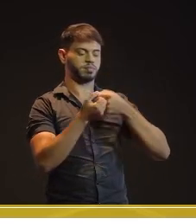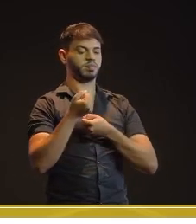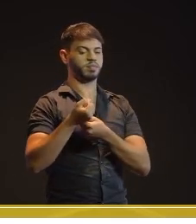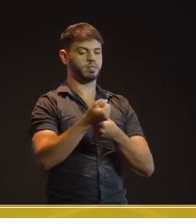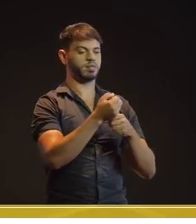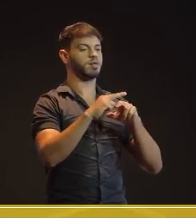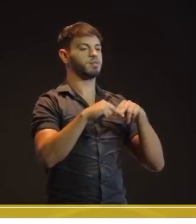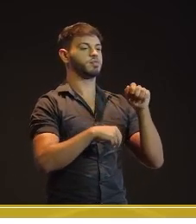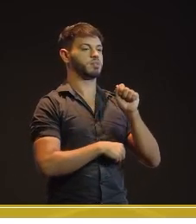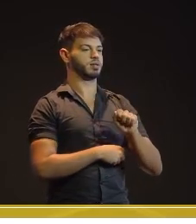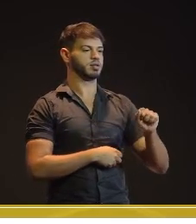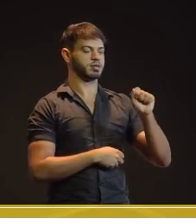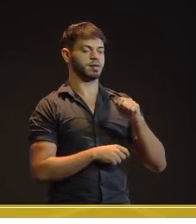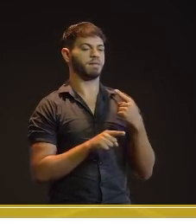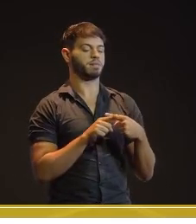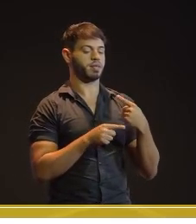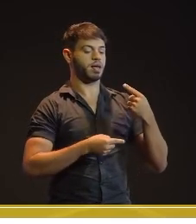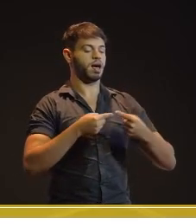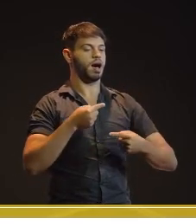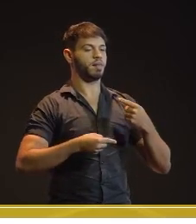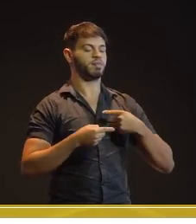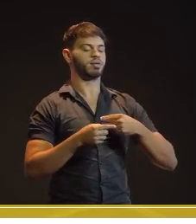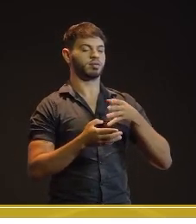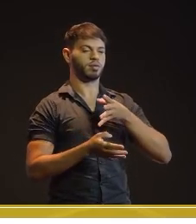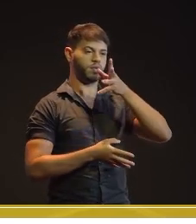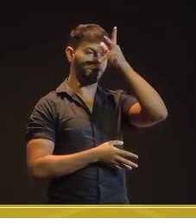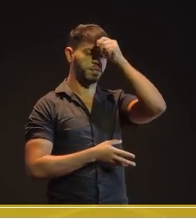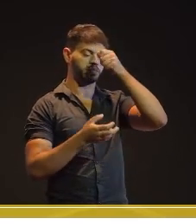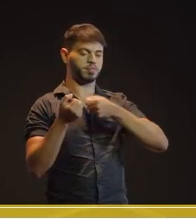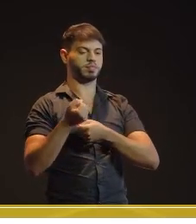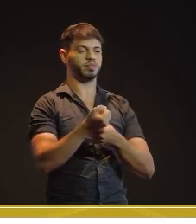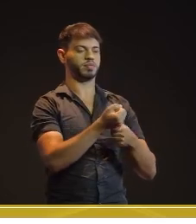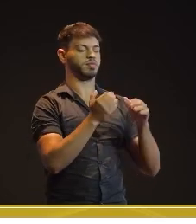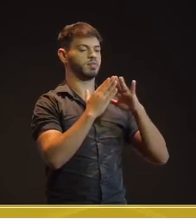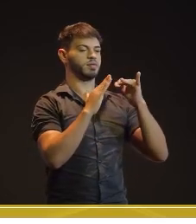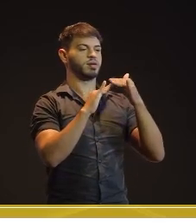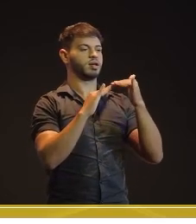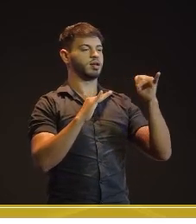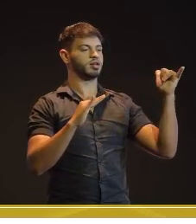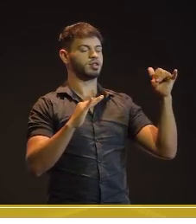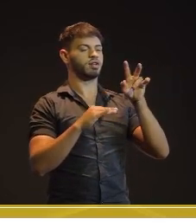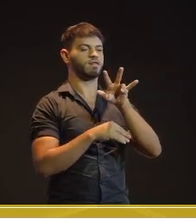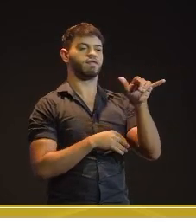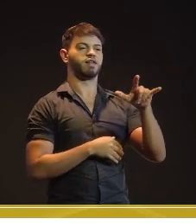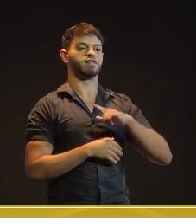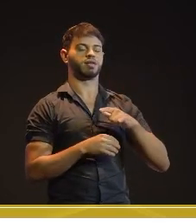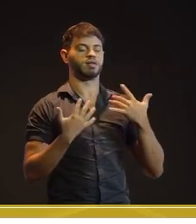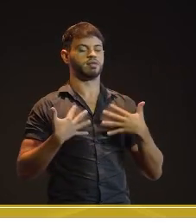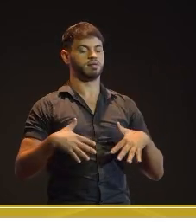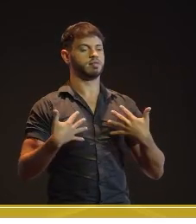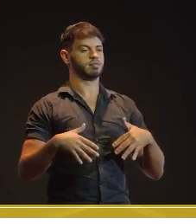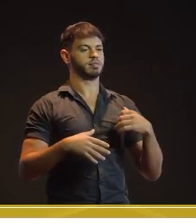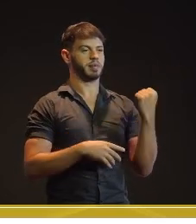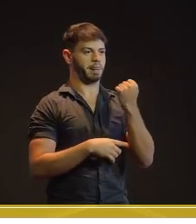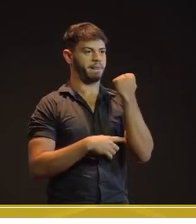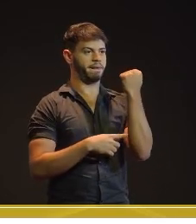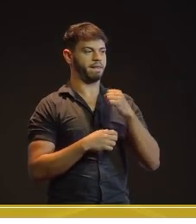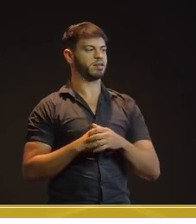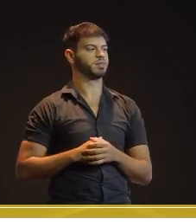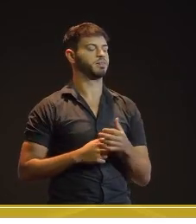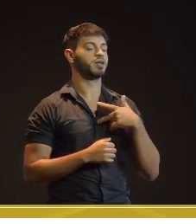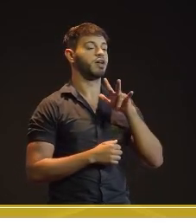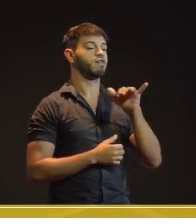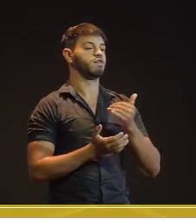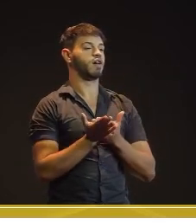associação, porque a política do Corpo de Bombeiros para as usinas solares vai ficar cada vez mais rígida. Eles vão